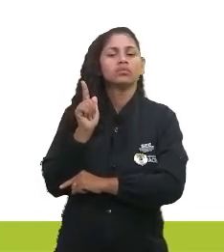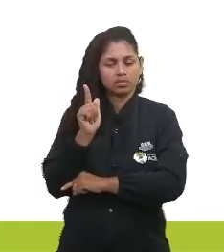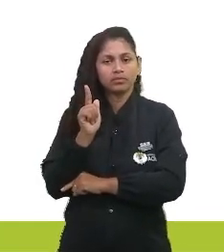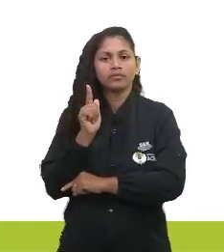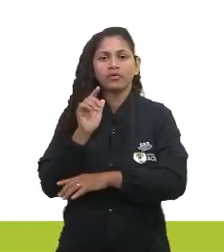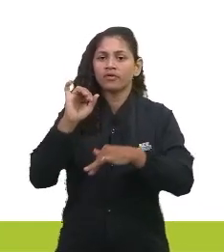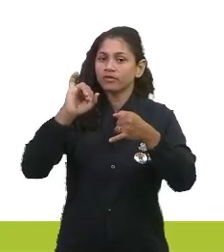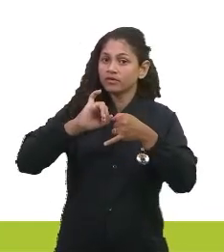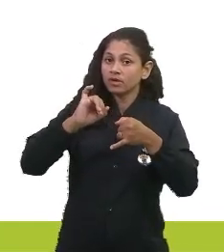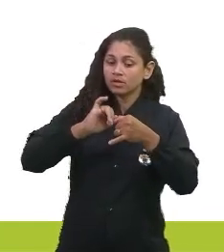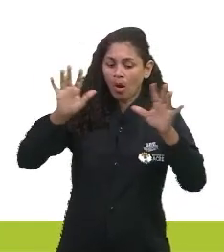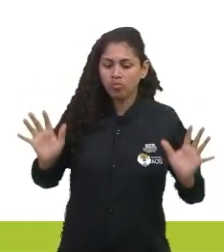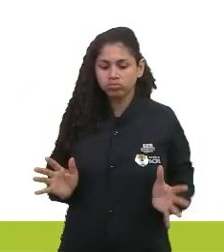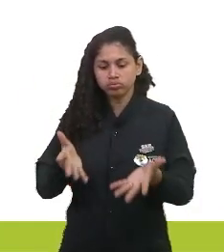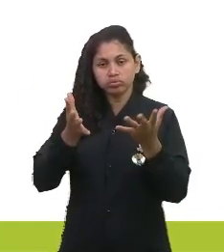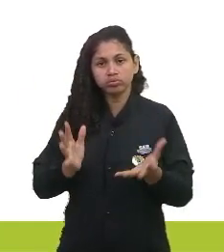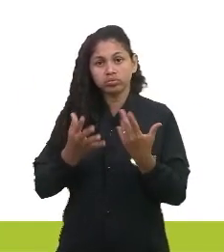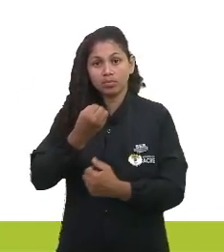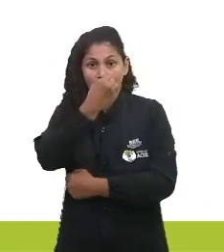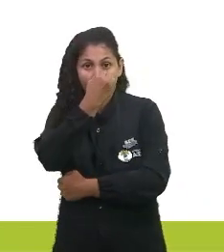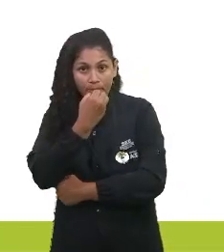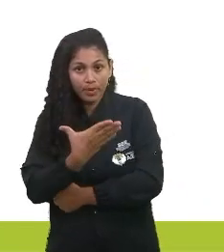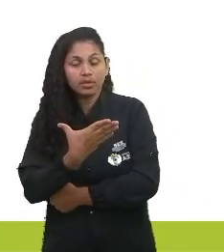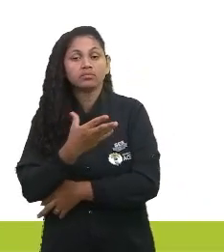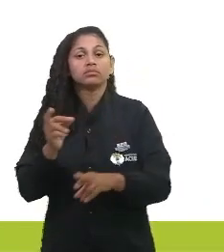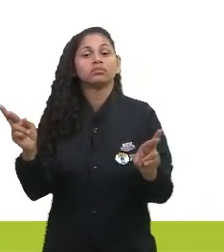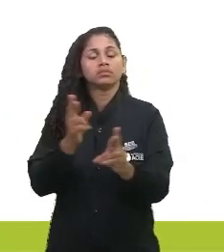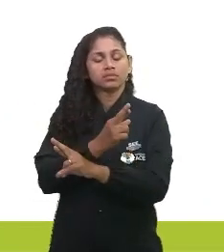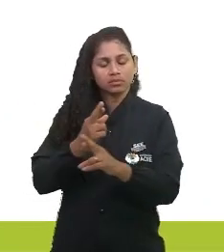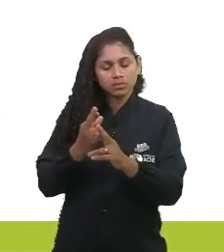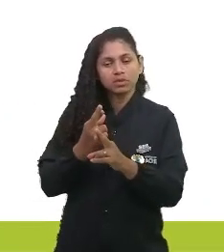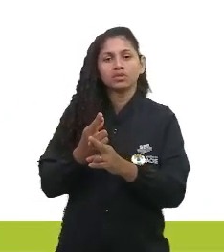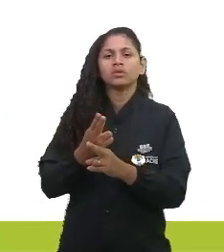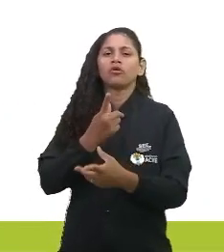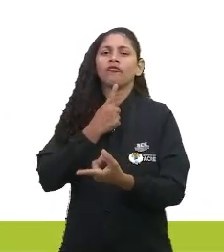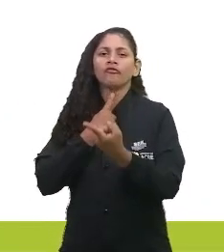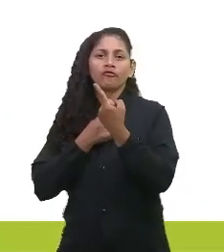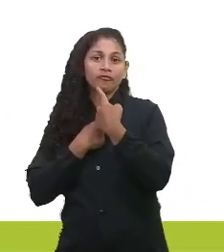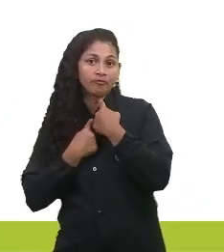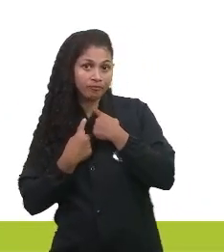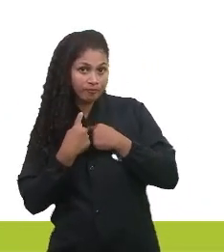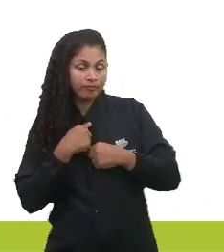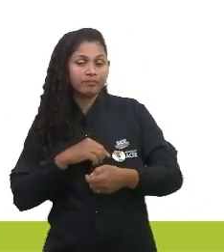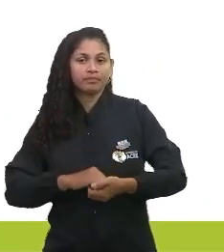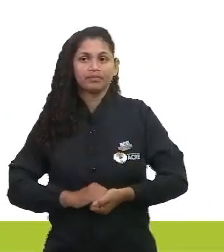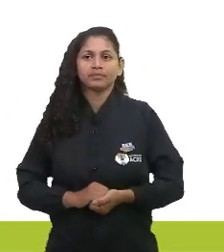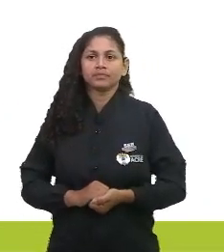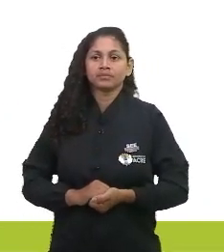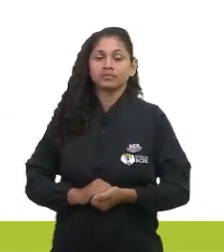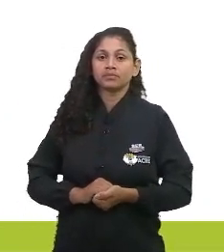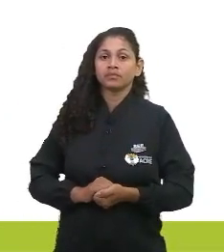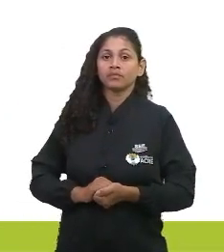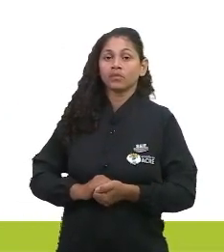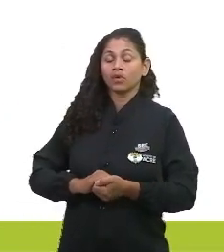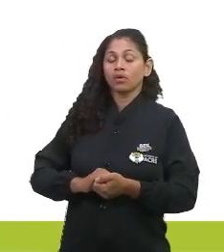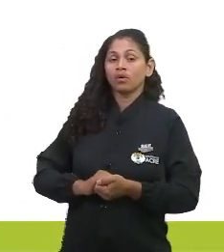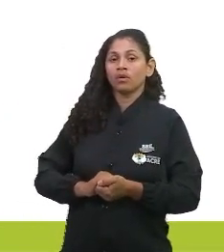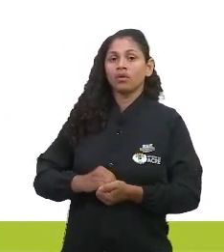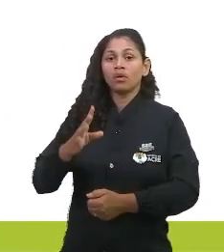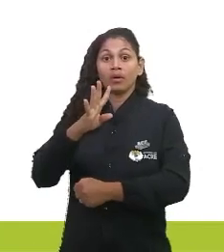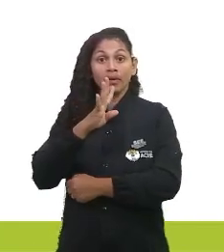ou promover o bem a favor de seus interesses. Reconhecer o valor moral do